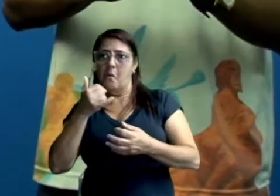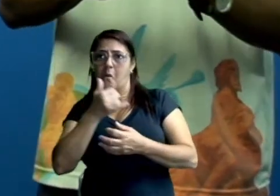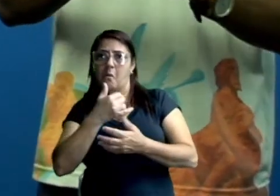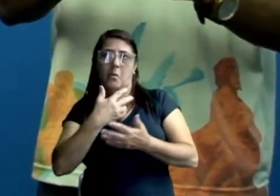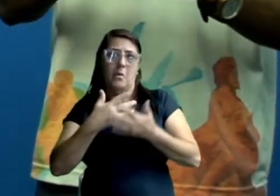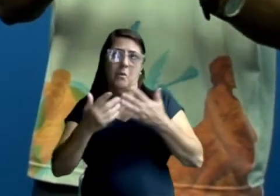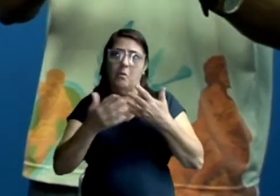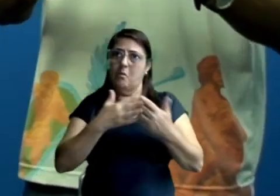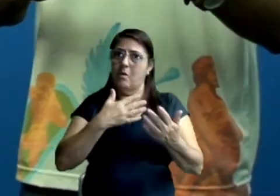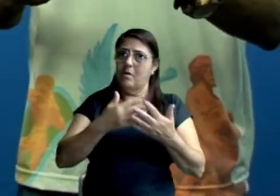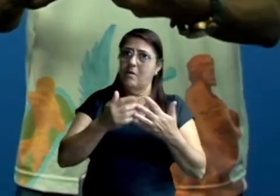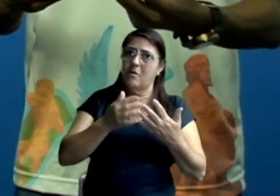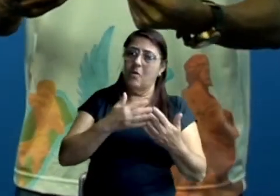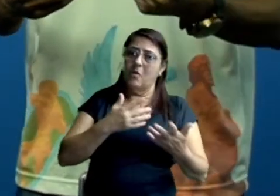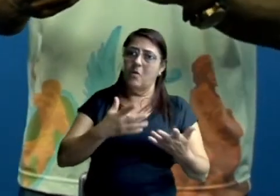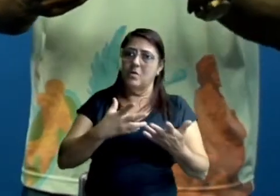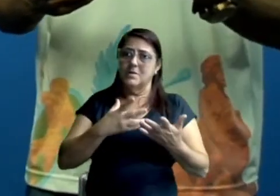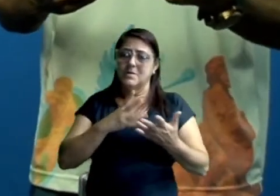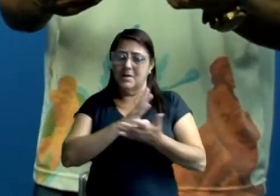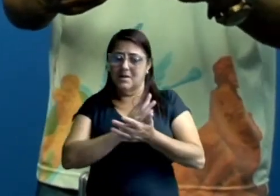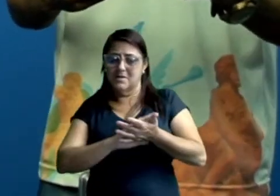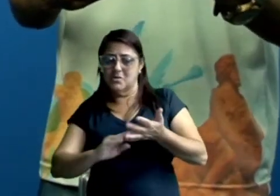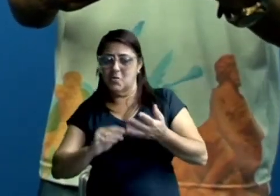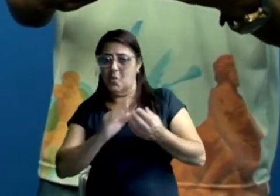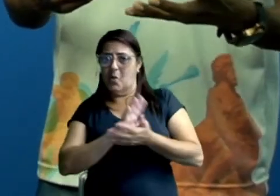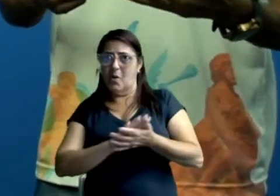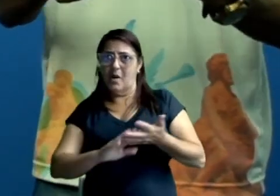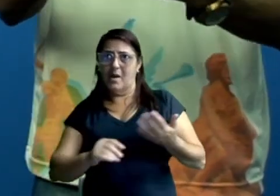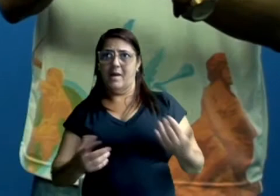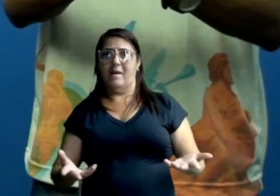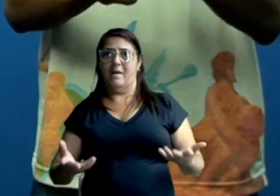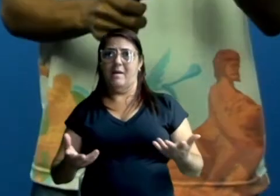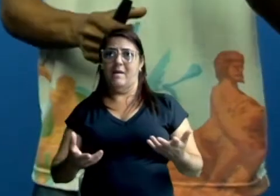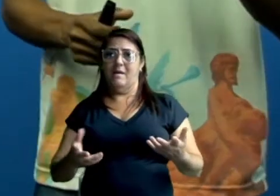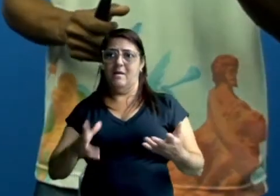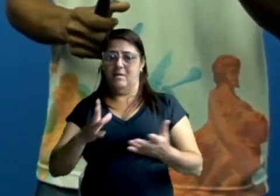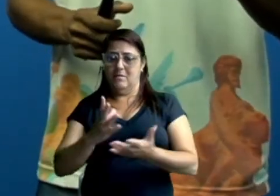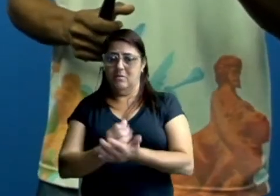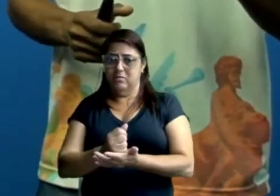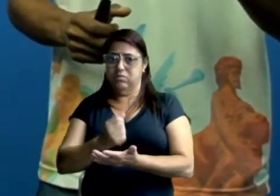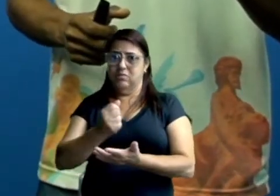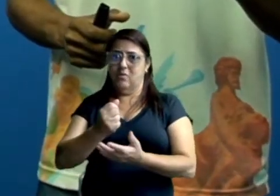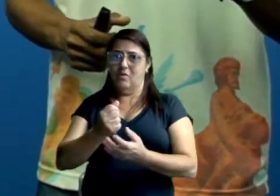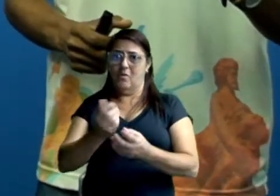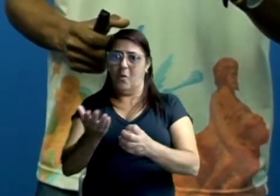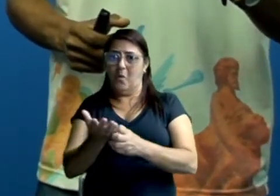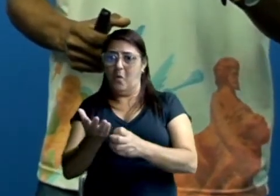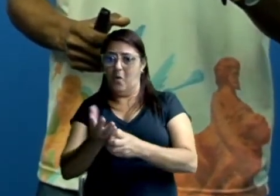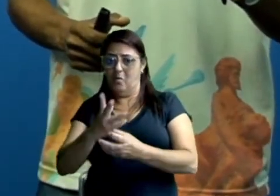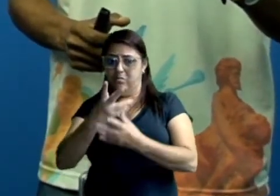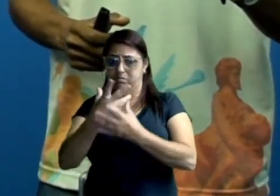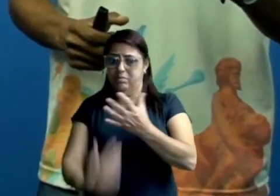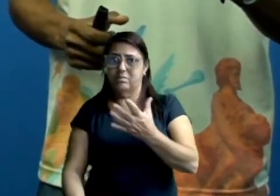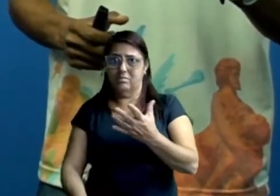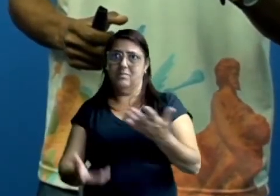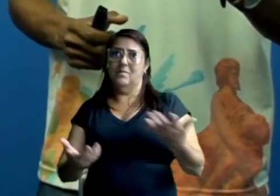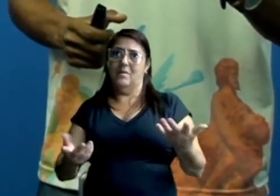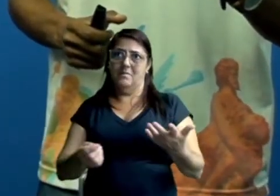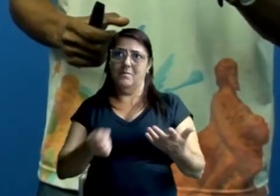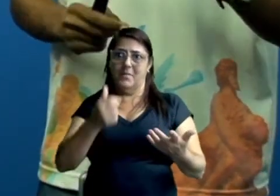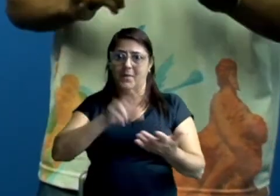alguma coisa escorregadia na mão, a tendência é que qualquer objeto solte mais facilmente,